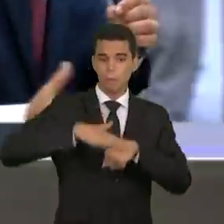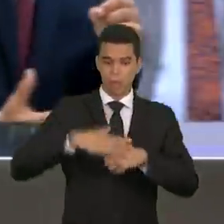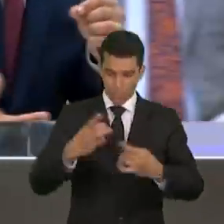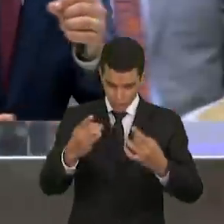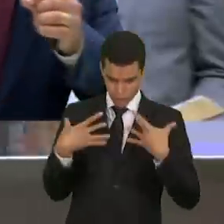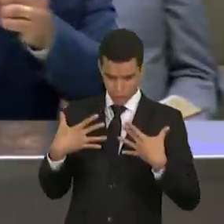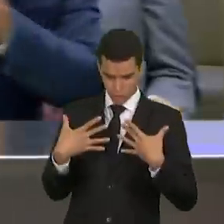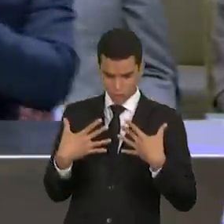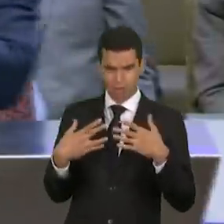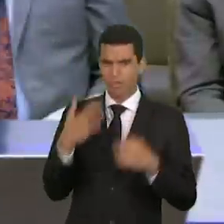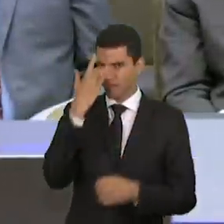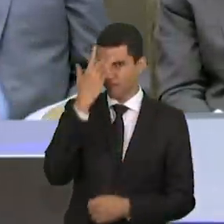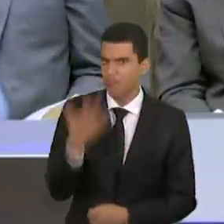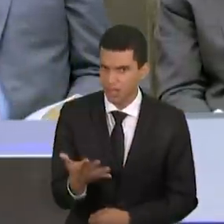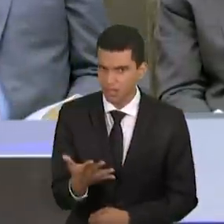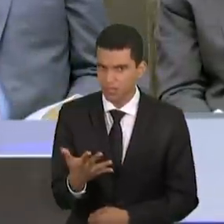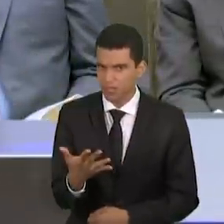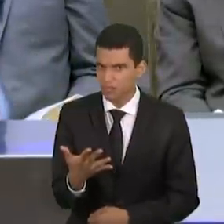é fácil.